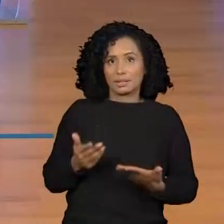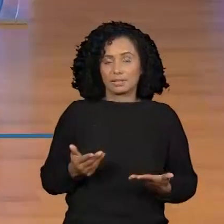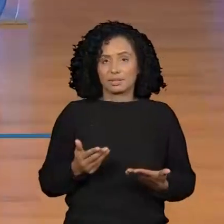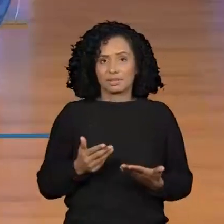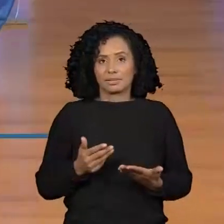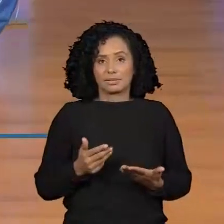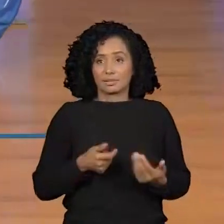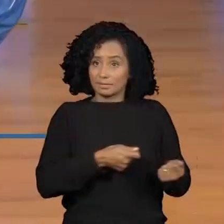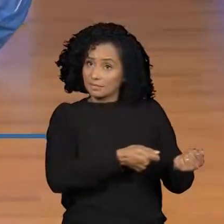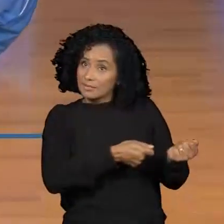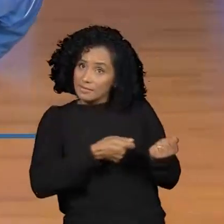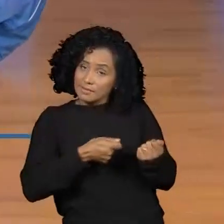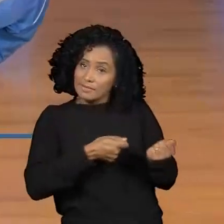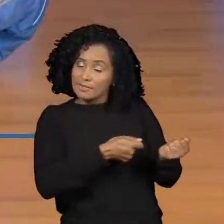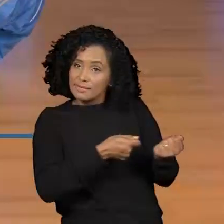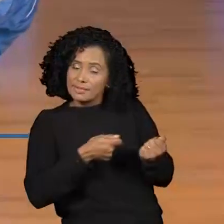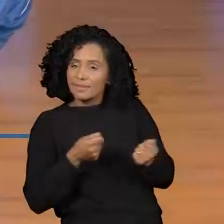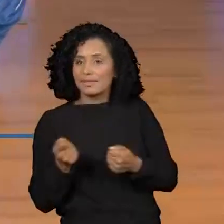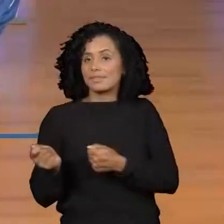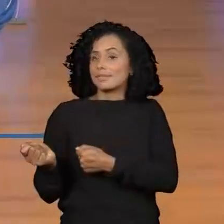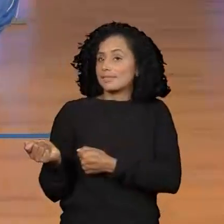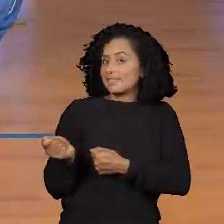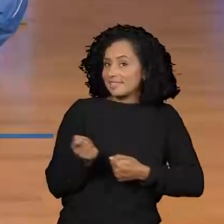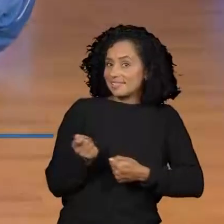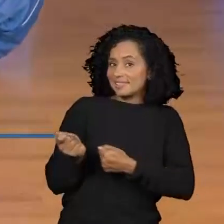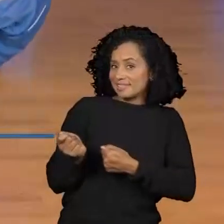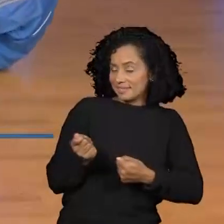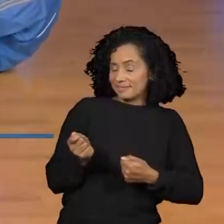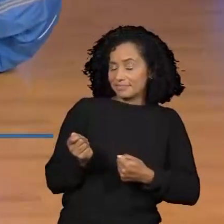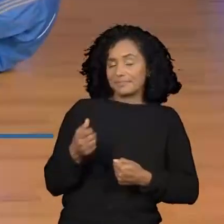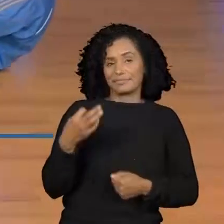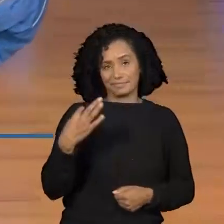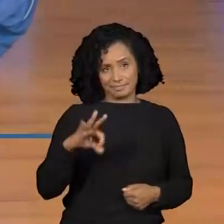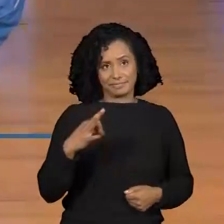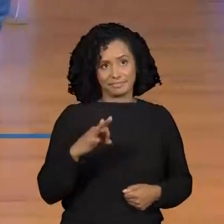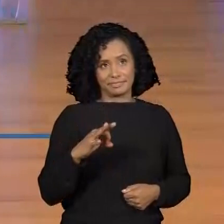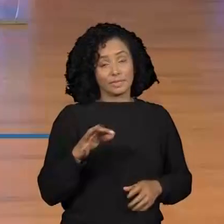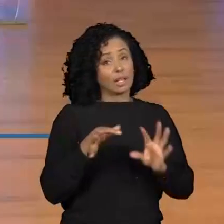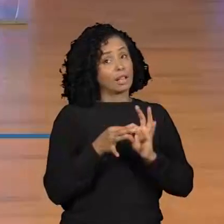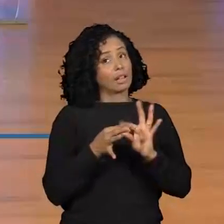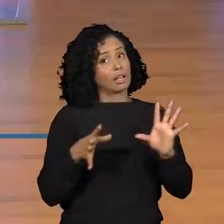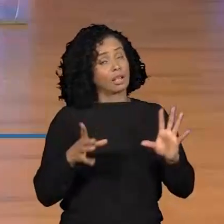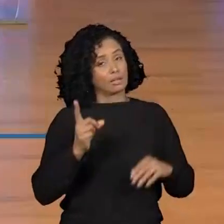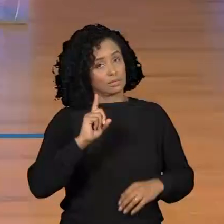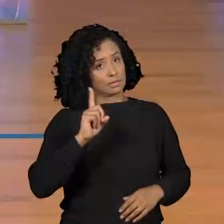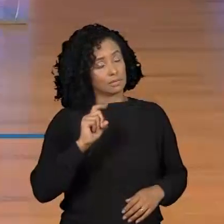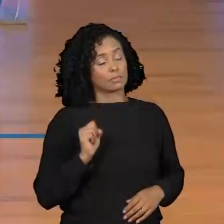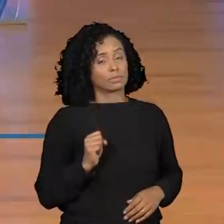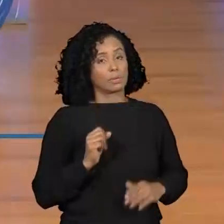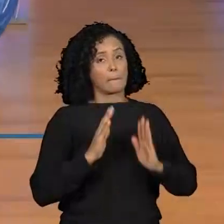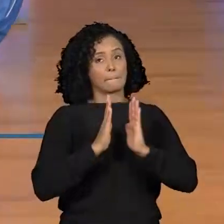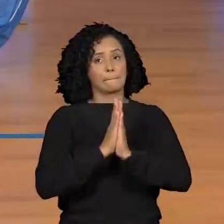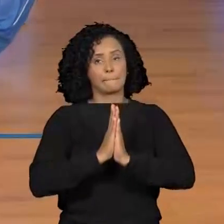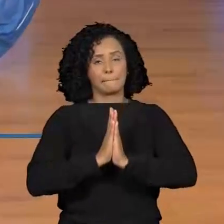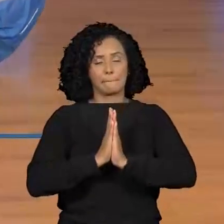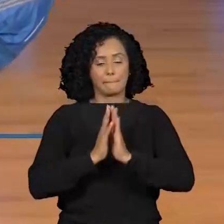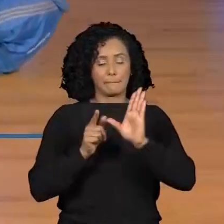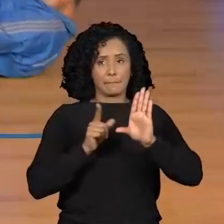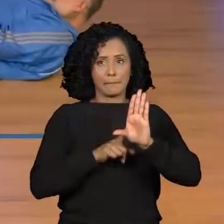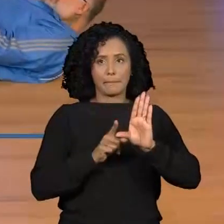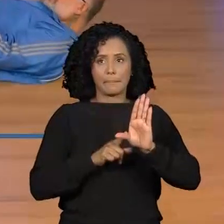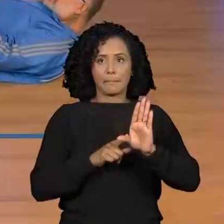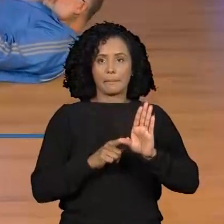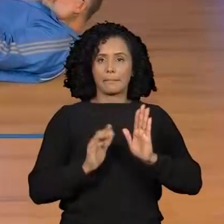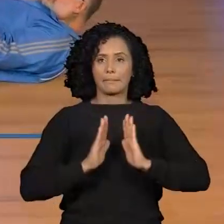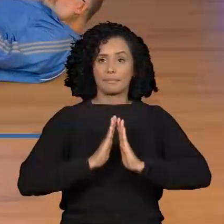corda, professor. Ó. Só que, ó, a gente não pode soltar os pés, tá? O pé, ele fica. Aí, se o